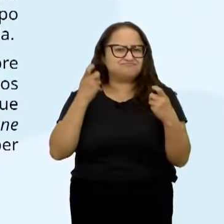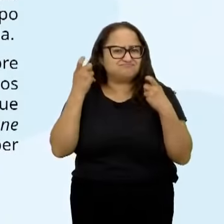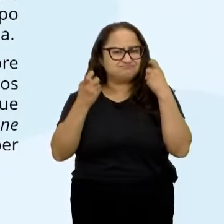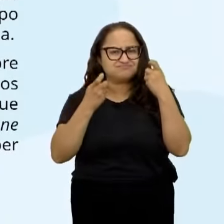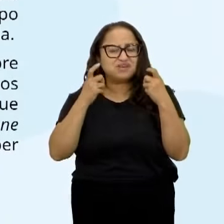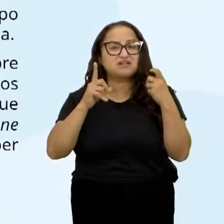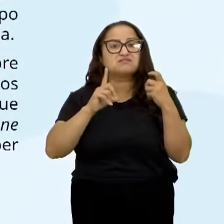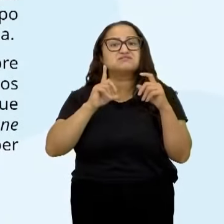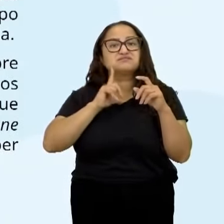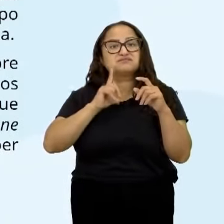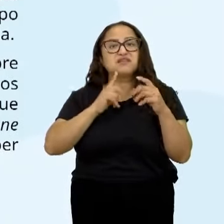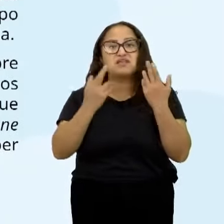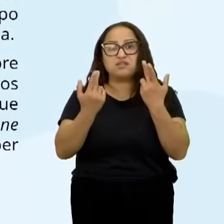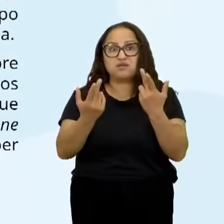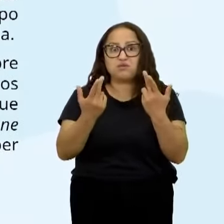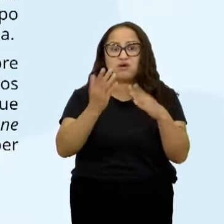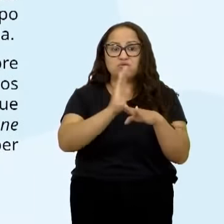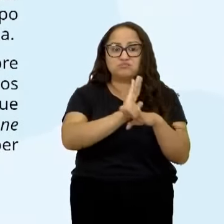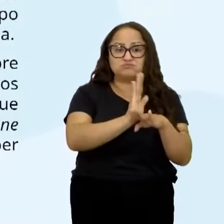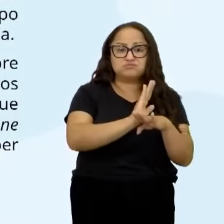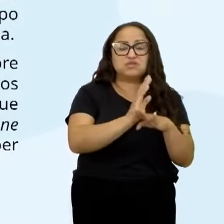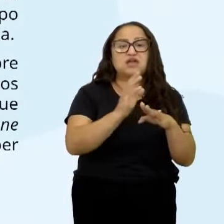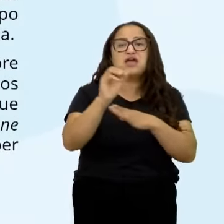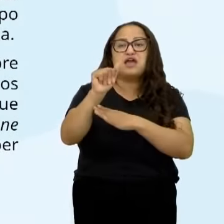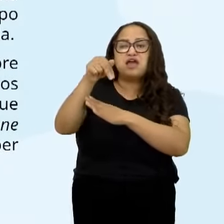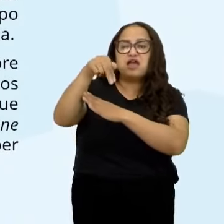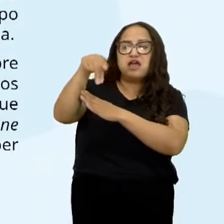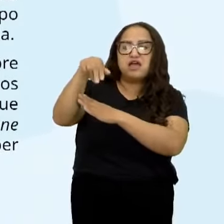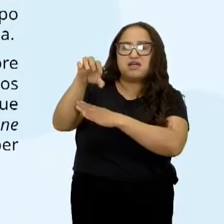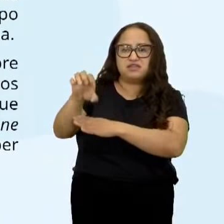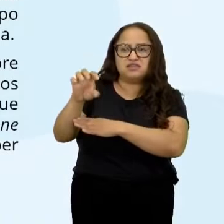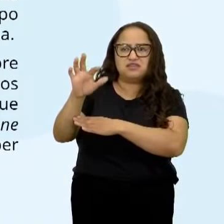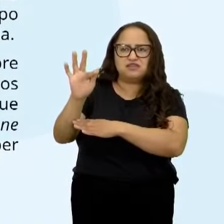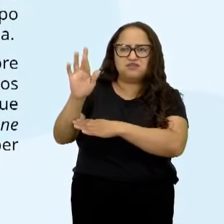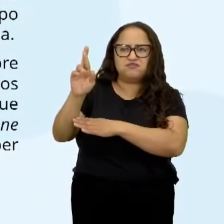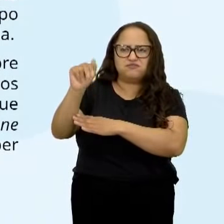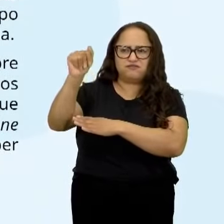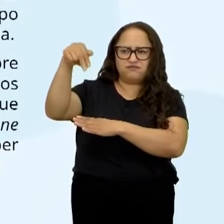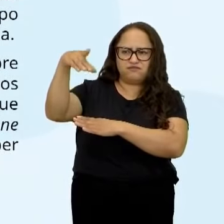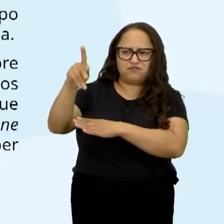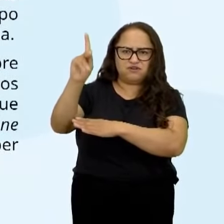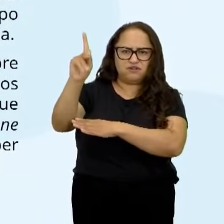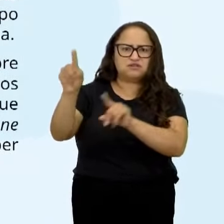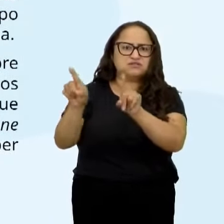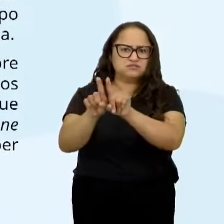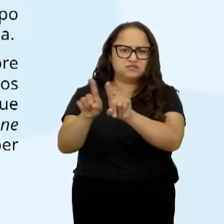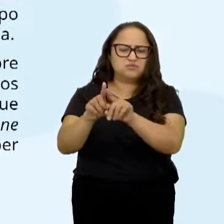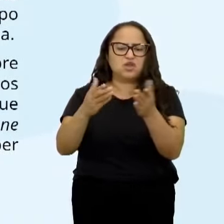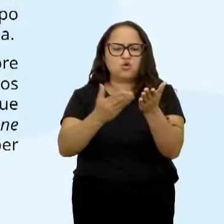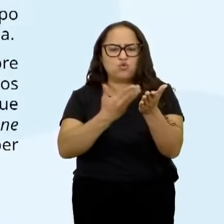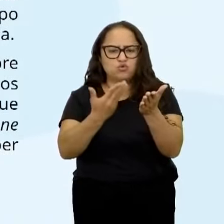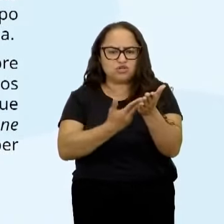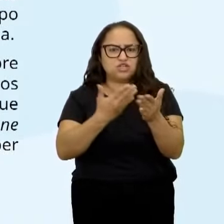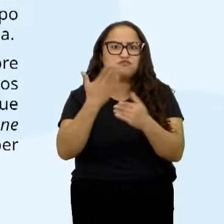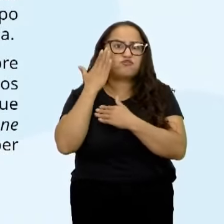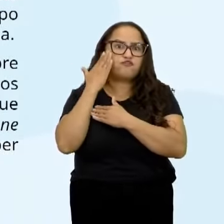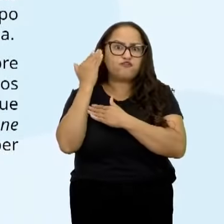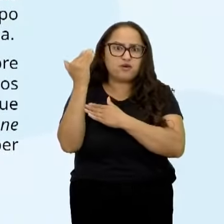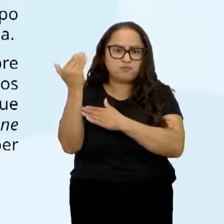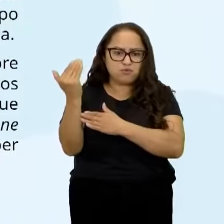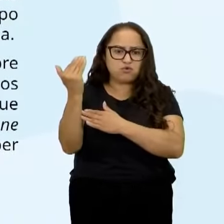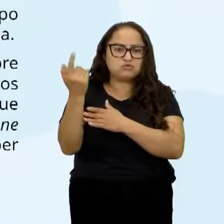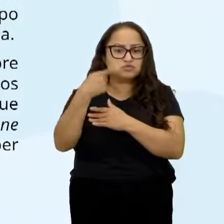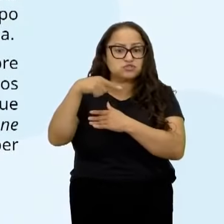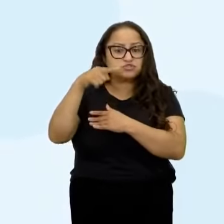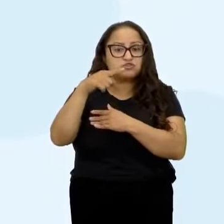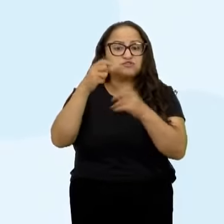conseguiu ser tão memorável ao tema Como Diário de Anne Frank Foi em sua época O Diário de Anne Frank é um livro super conhecido